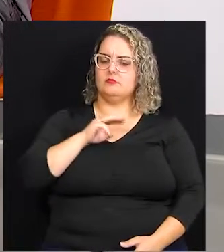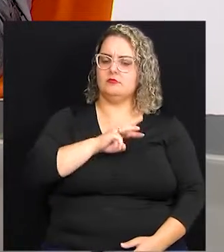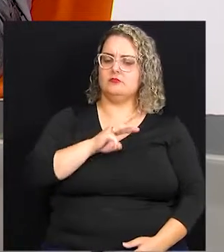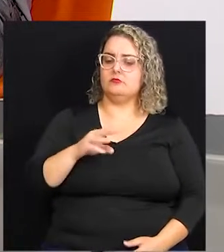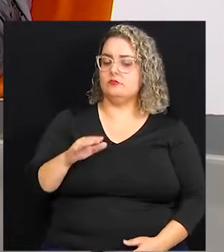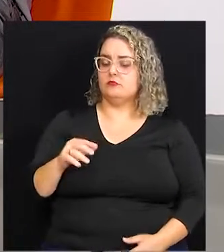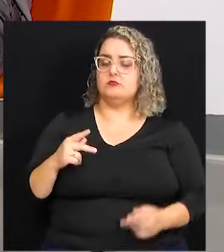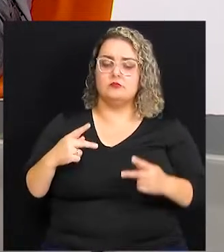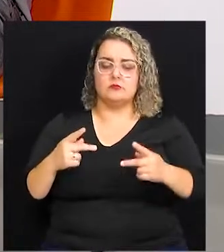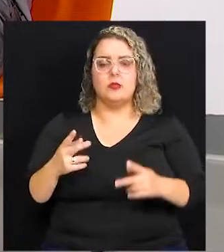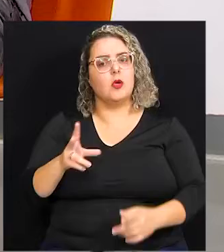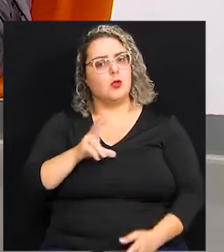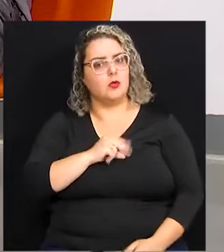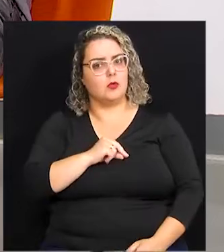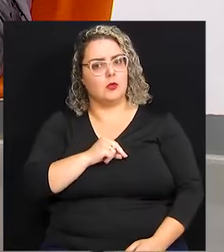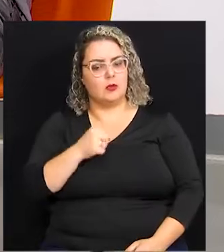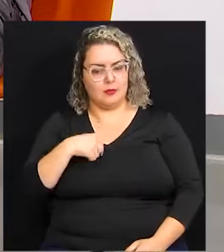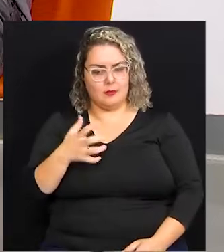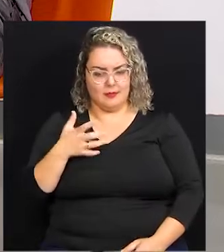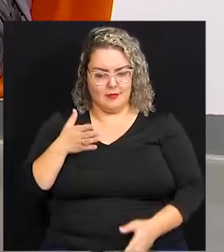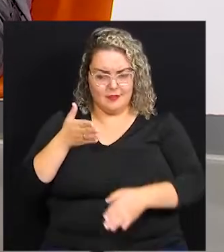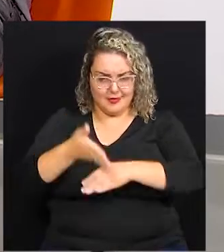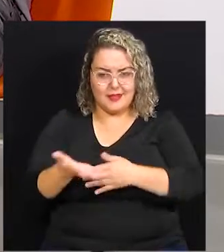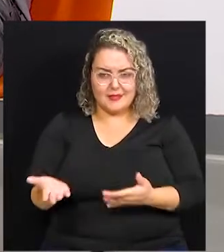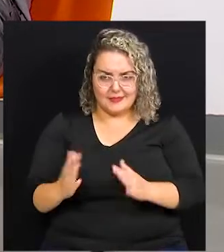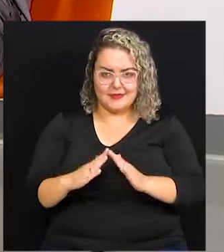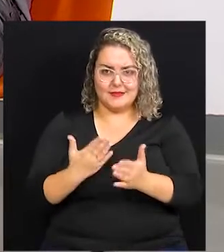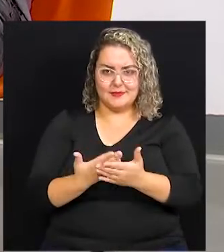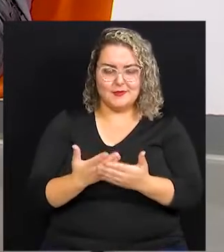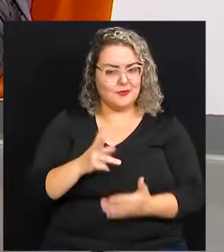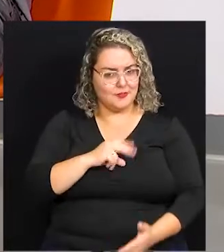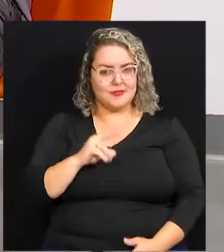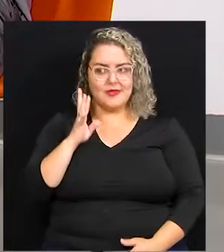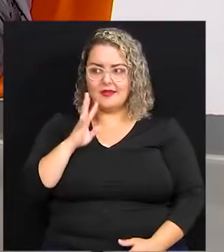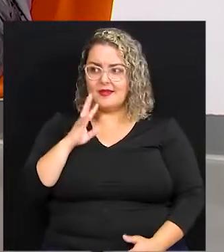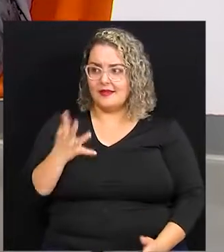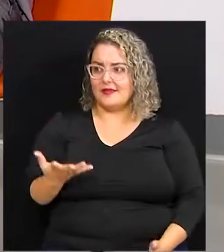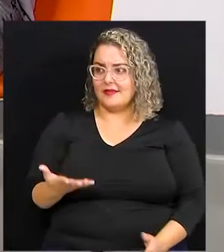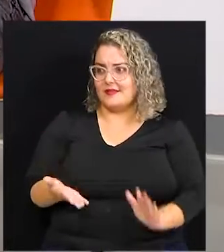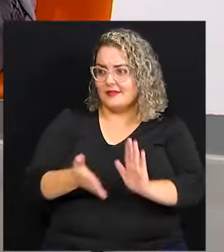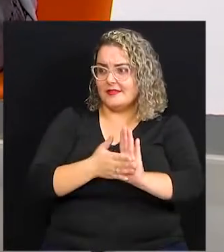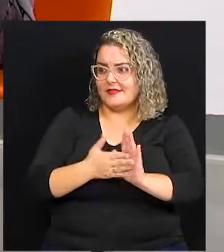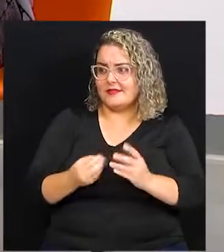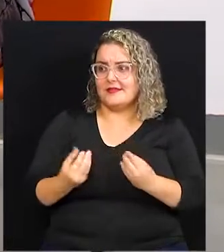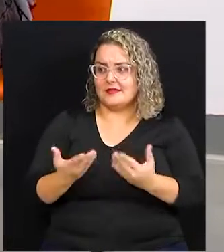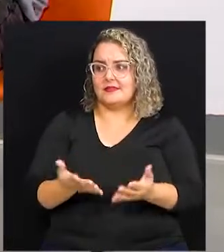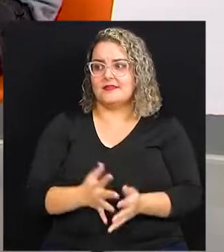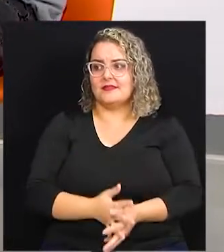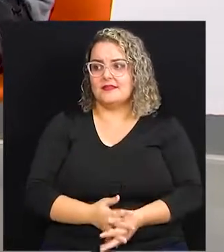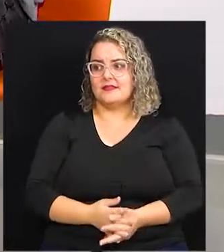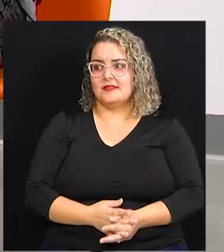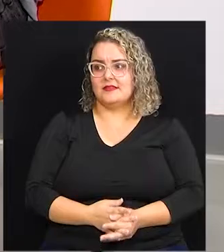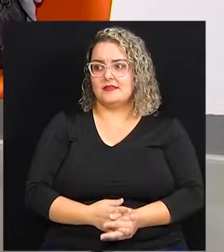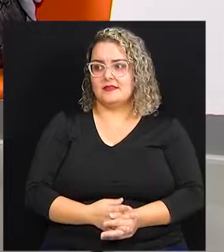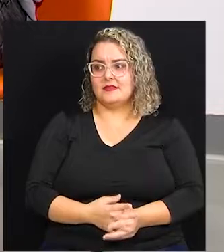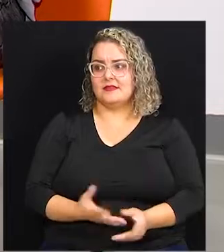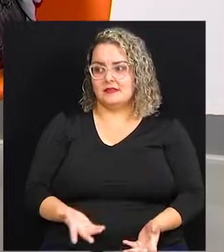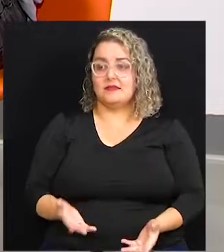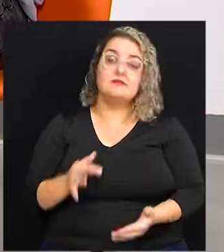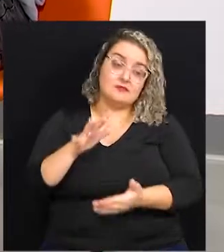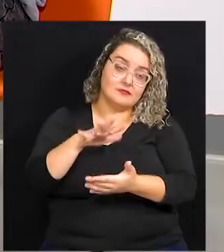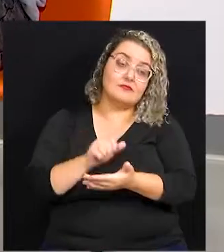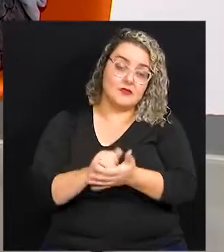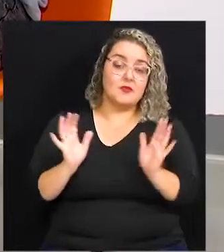site, que ela me mandou o link, eu fiquei, nossa, mas eu que quero entrar aqui nessa escola, né? Porque, nossa, muito legal, toda a proposta que eles forneciam. Aí eu falei,